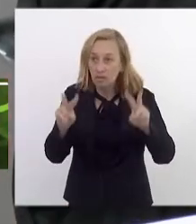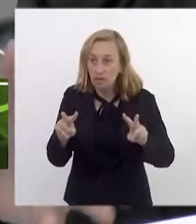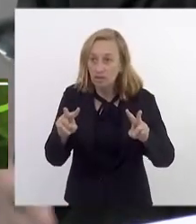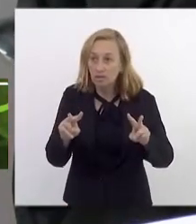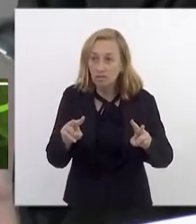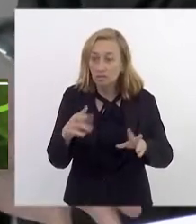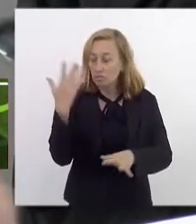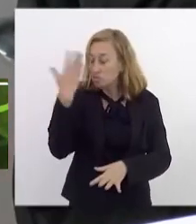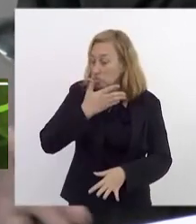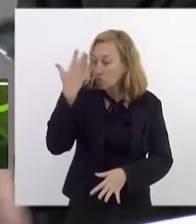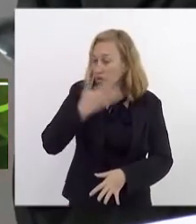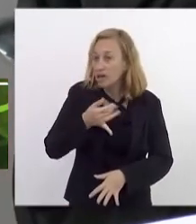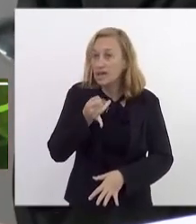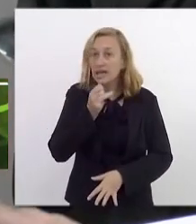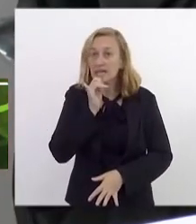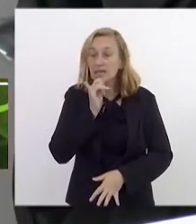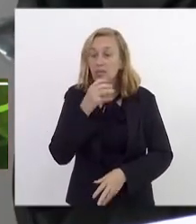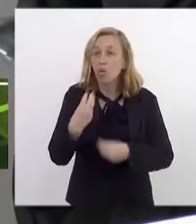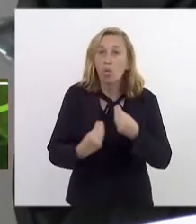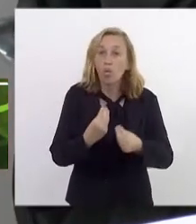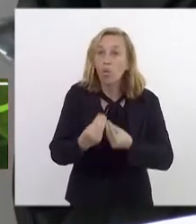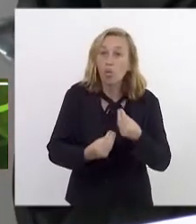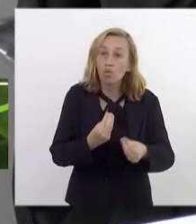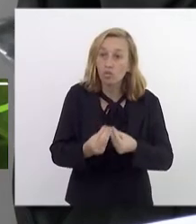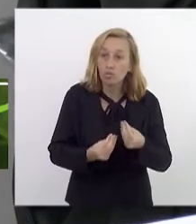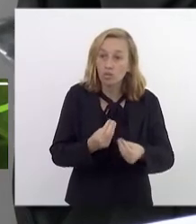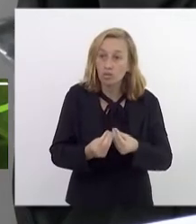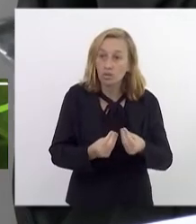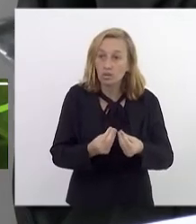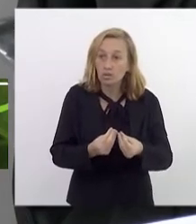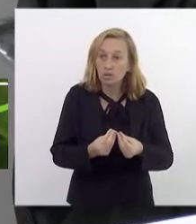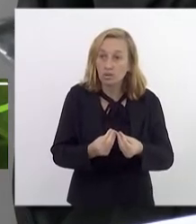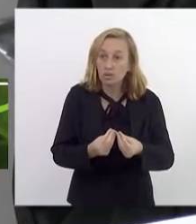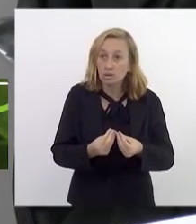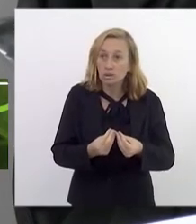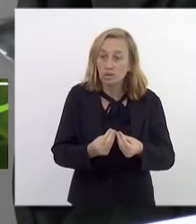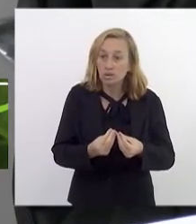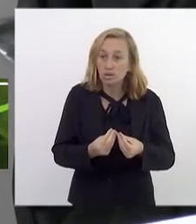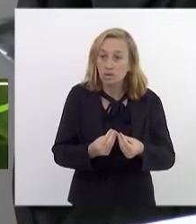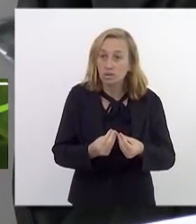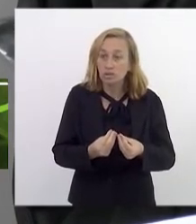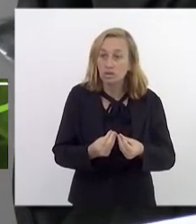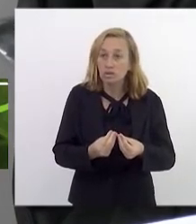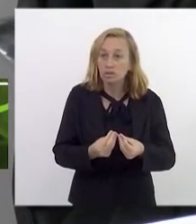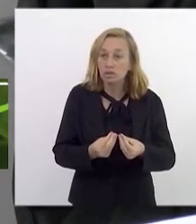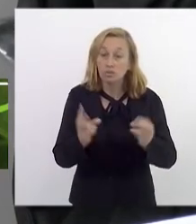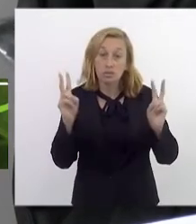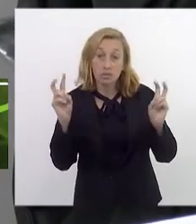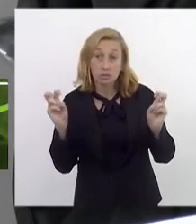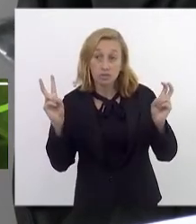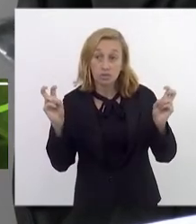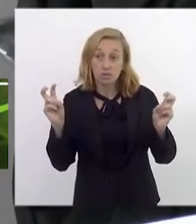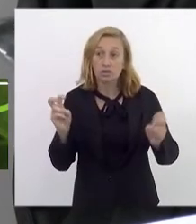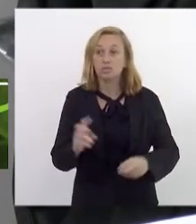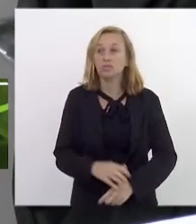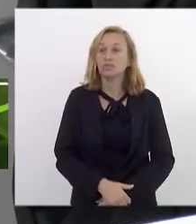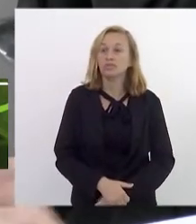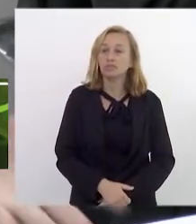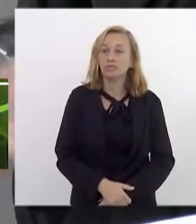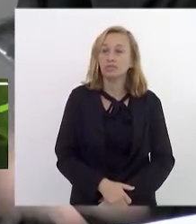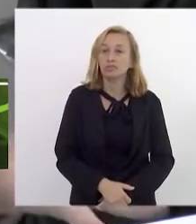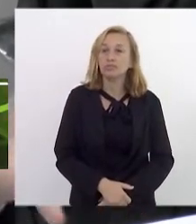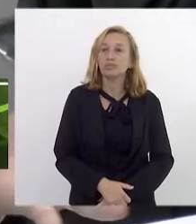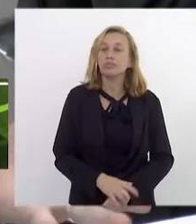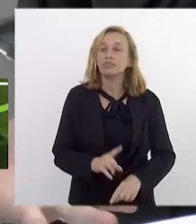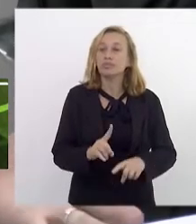não vê, por exemplo, como que será a questão do